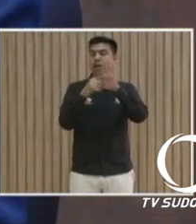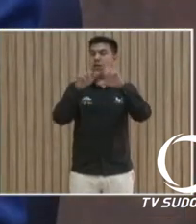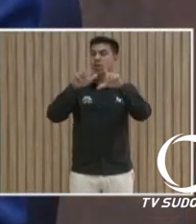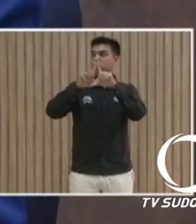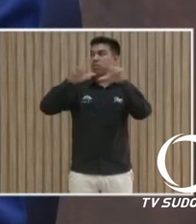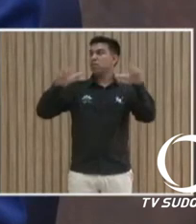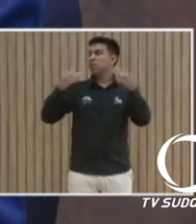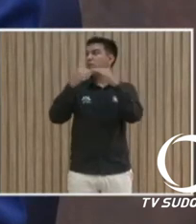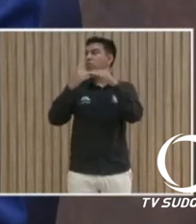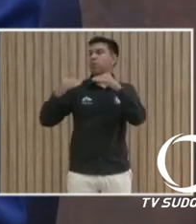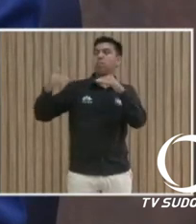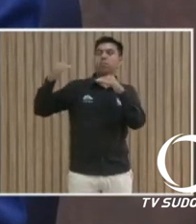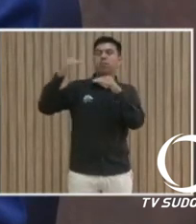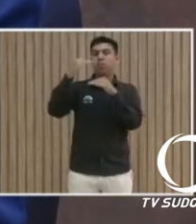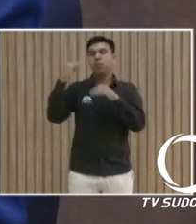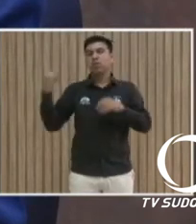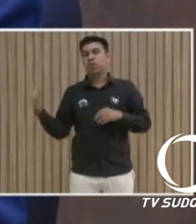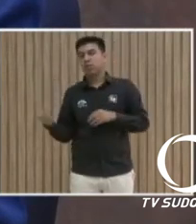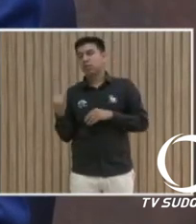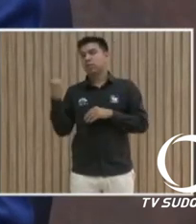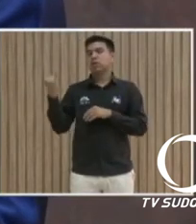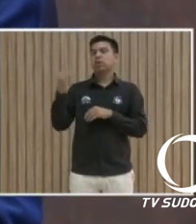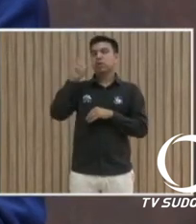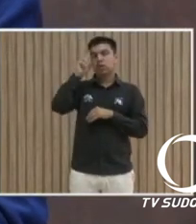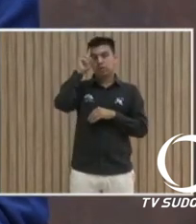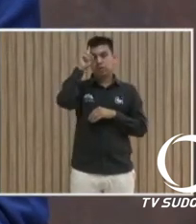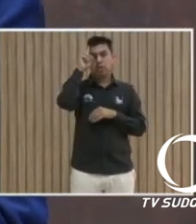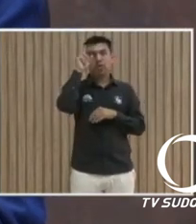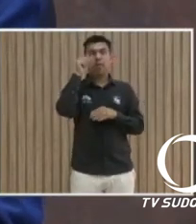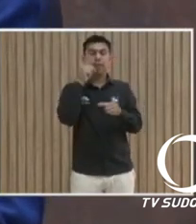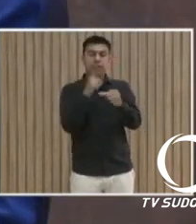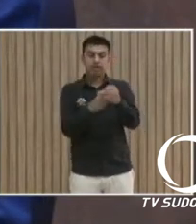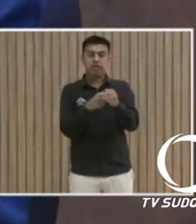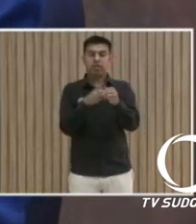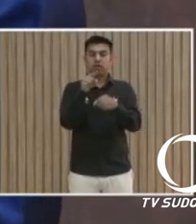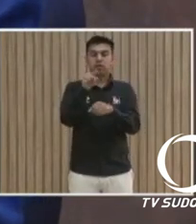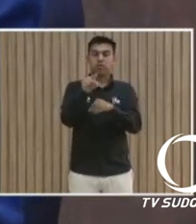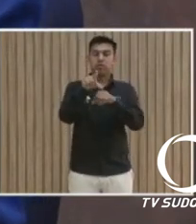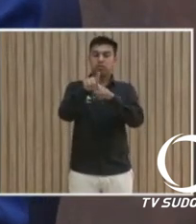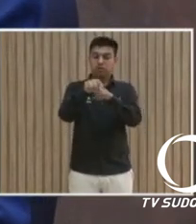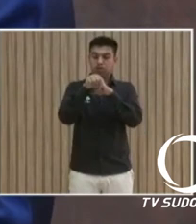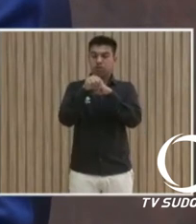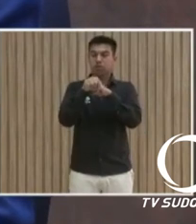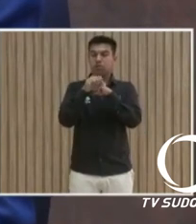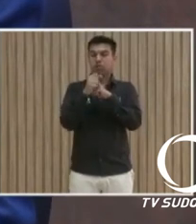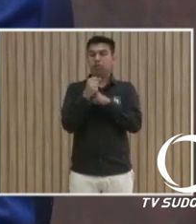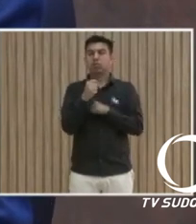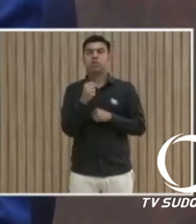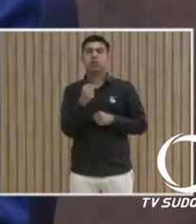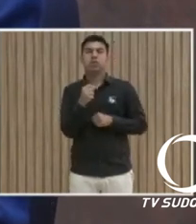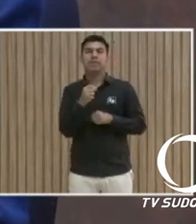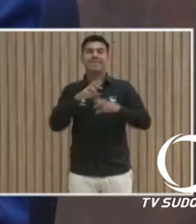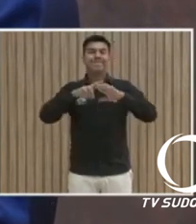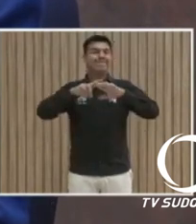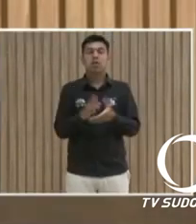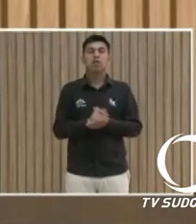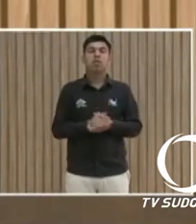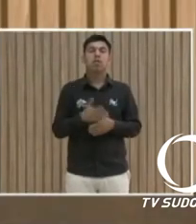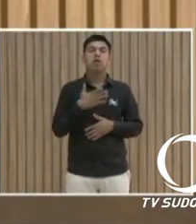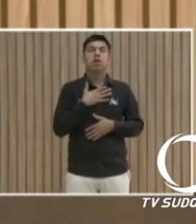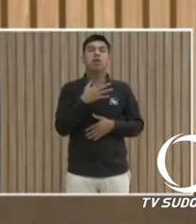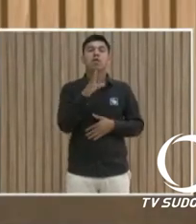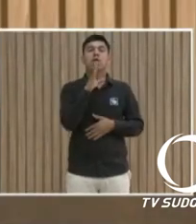imenso legado que você tem deixado para nossa cidade que seu exemplo continue inspirando muitos Como já tem feito